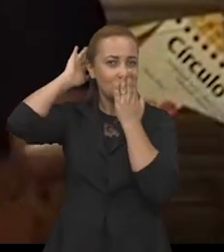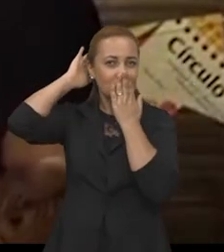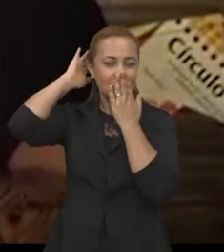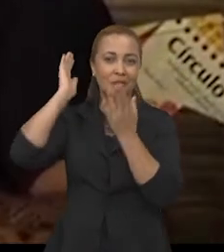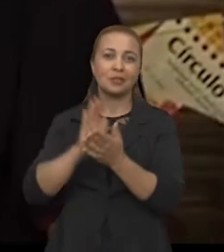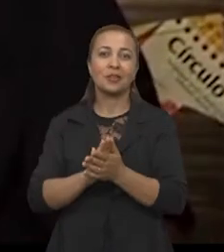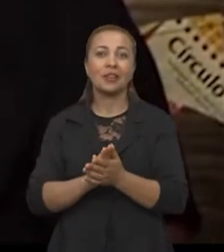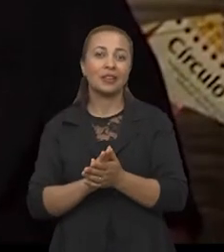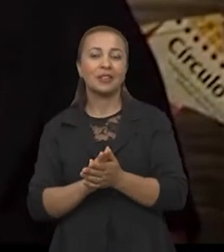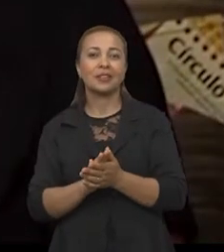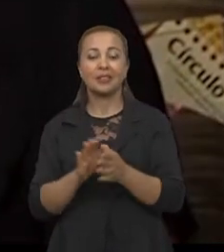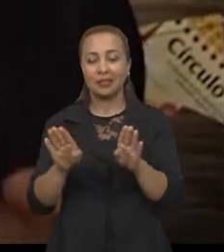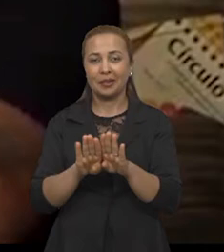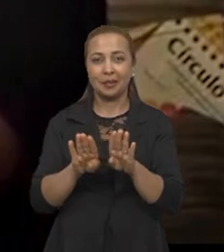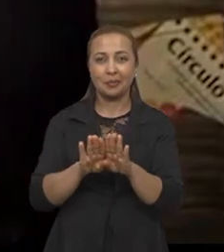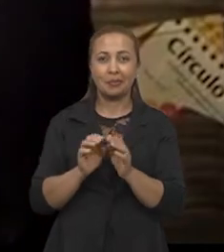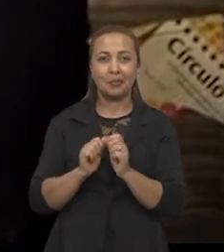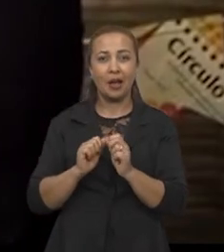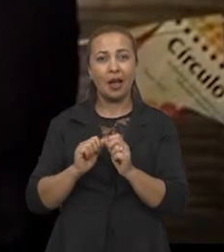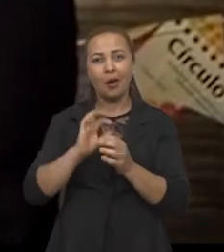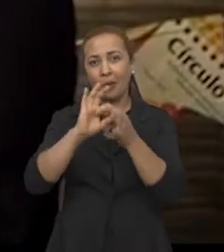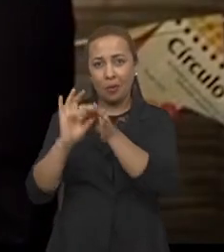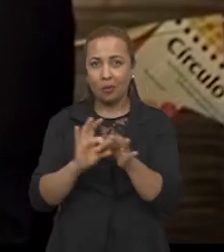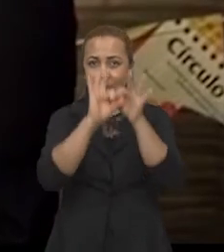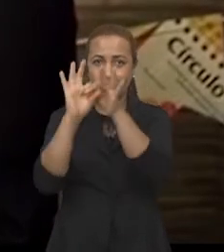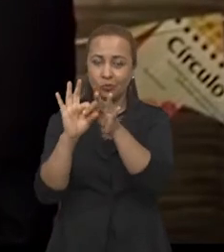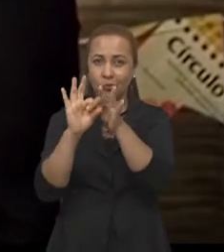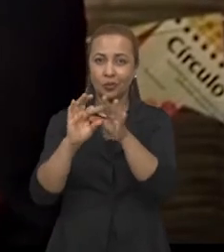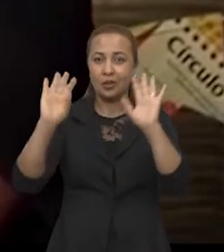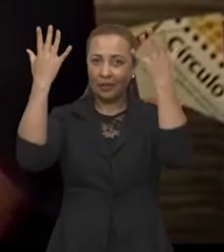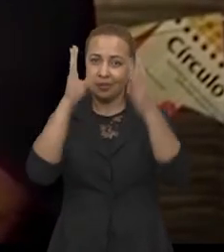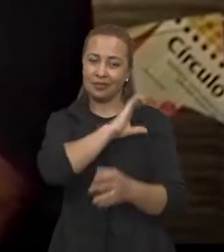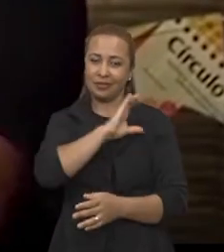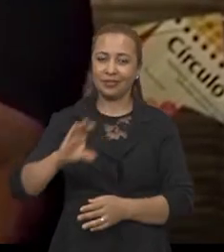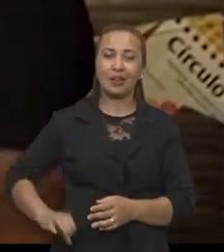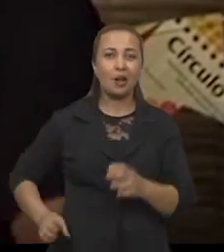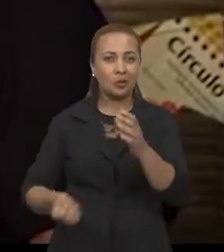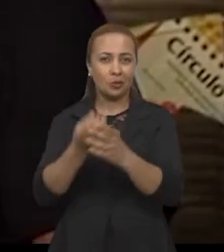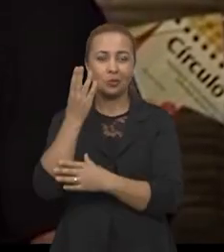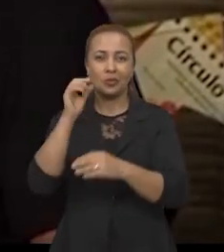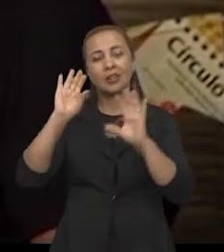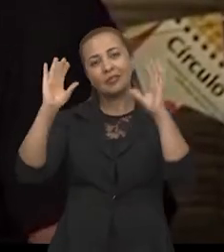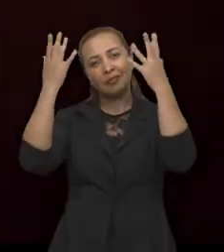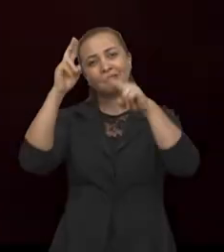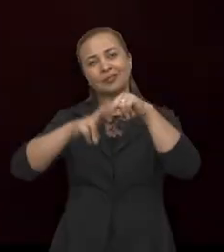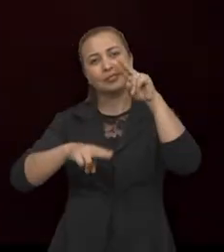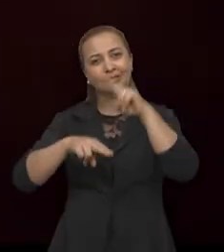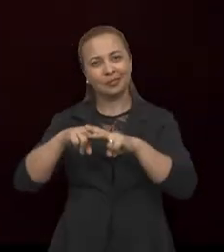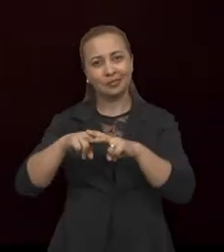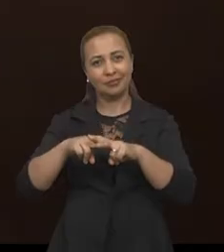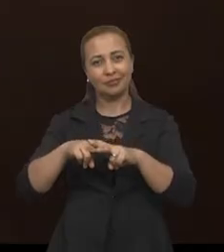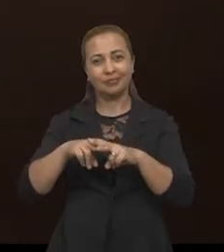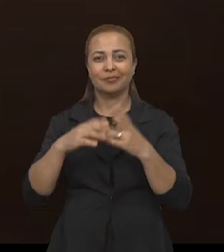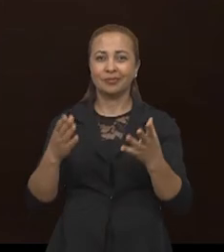que é a festa do solstício de inverno, e com a junção da cristandade, surge aí a festa junina.